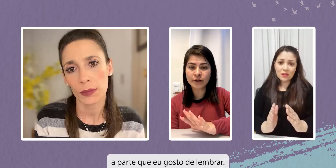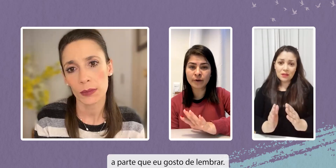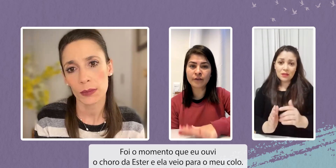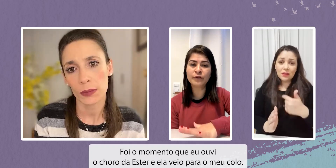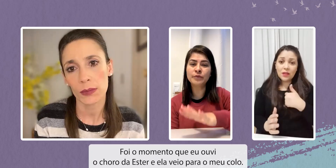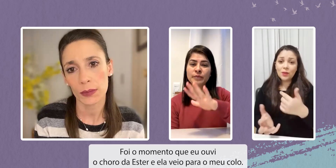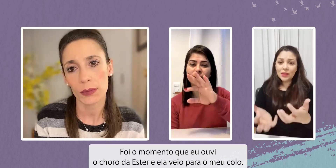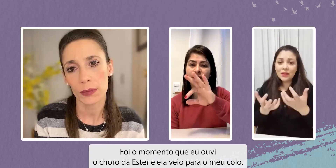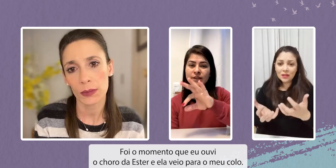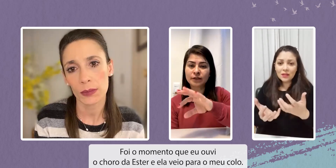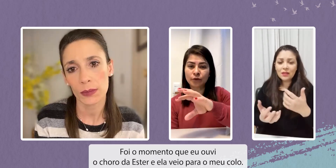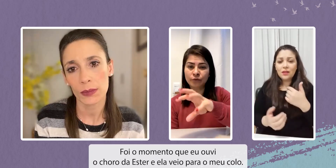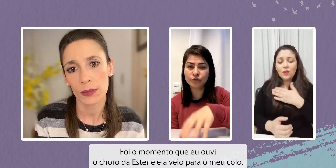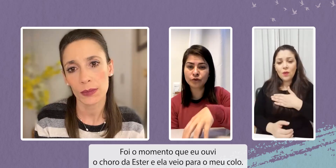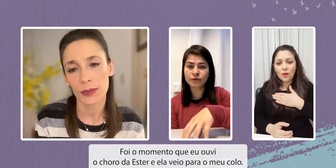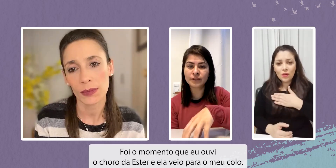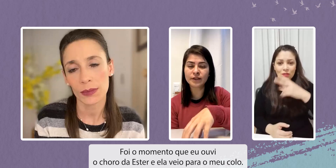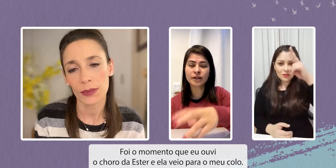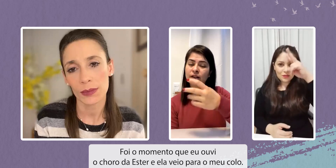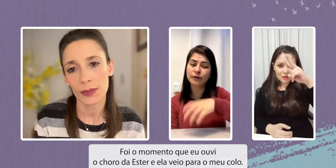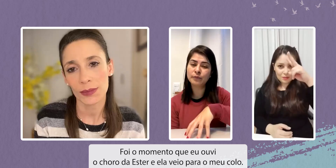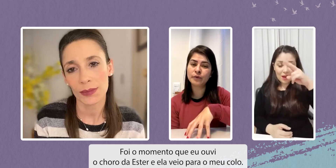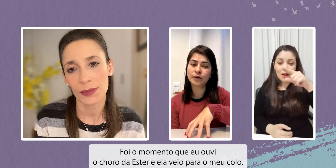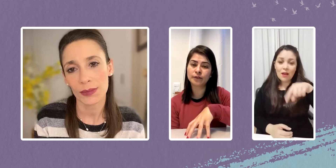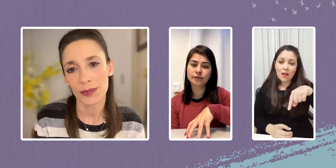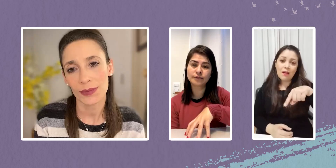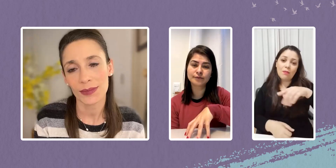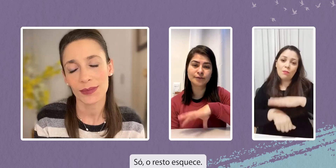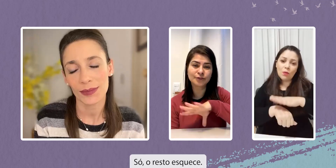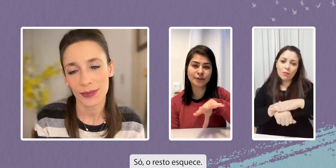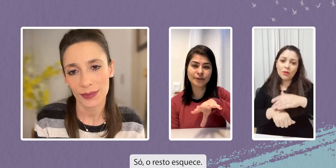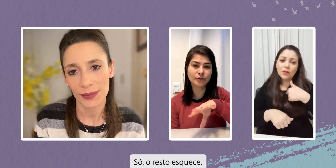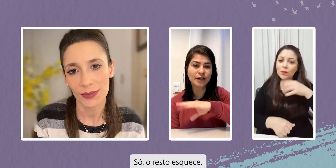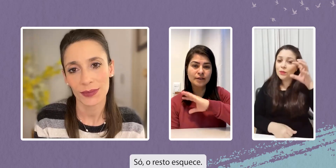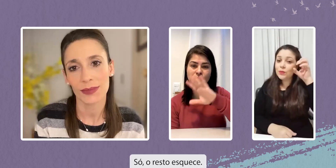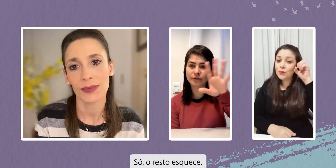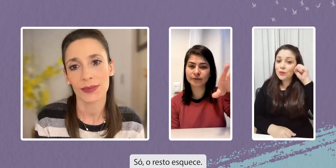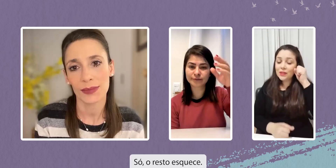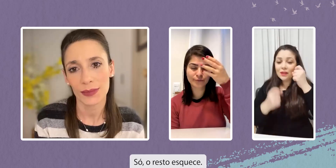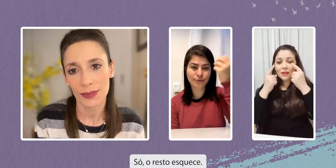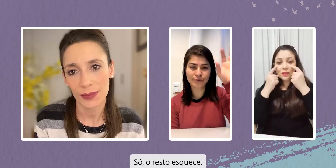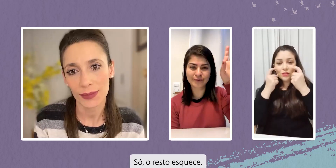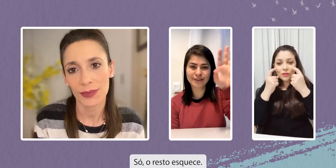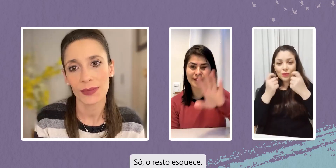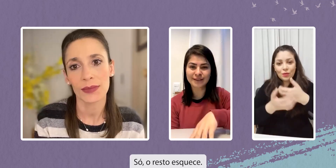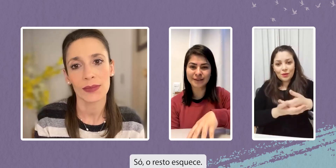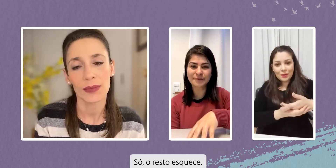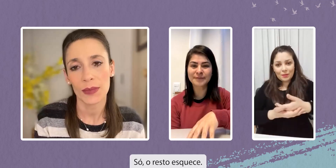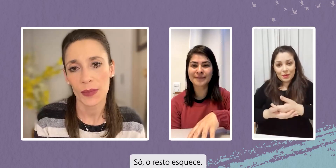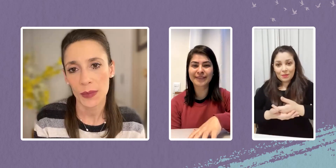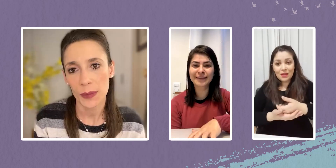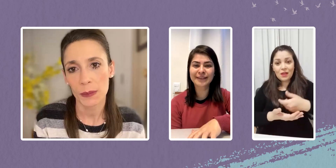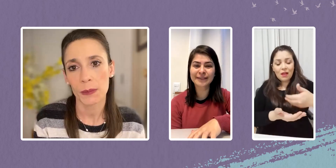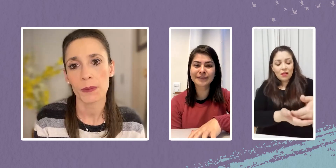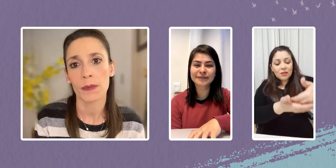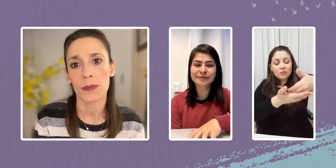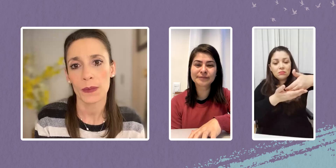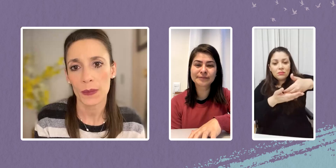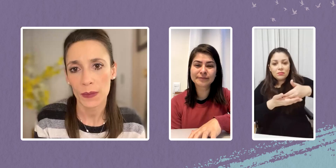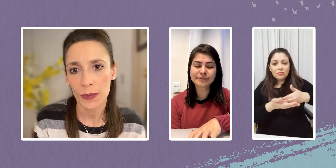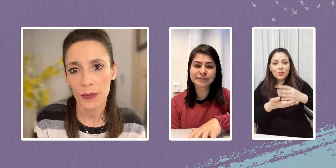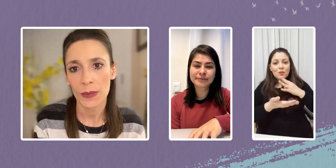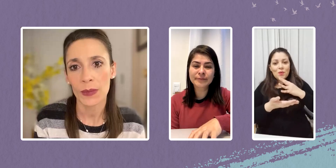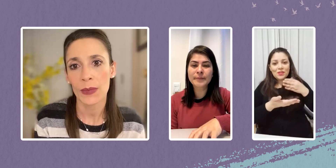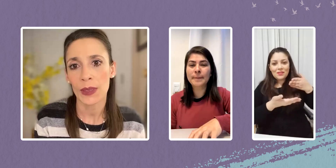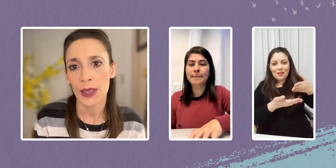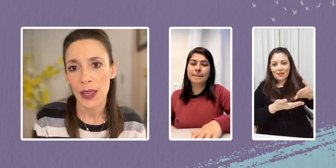gosto de lembrar, foi o momento que eu ouvi o choro da Esther e ela veio pro meu colo. Só. O resto, esquece.